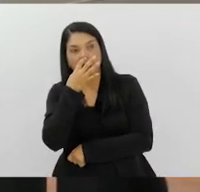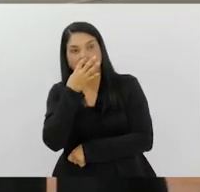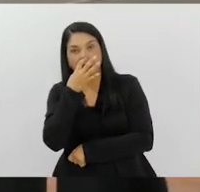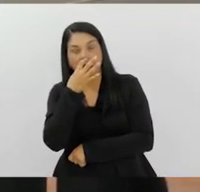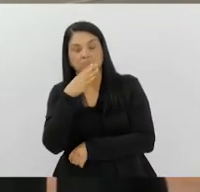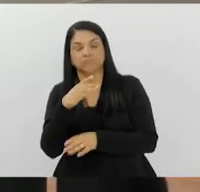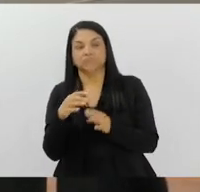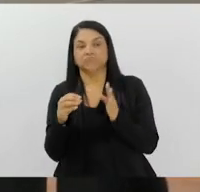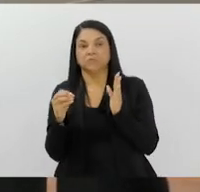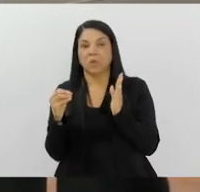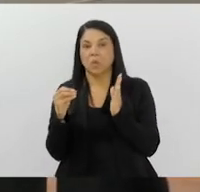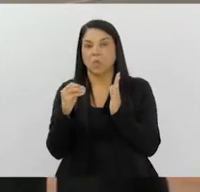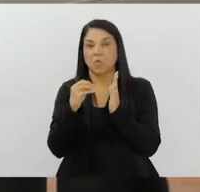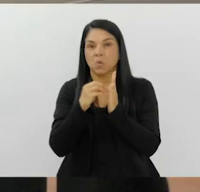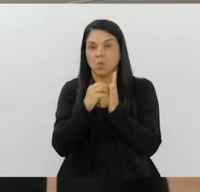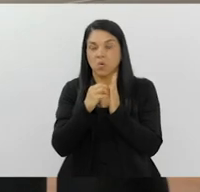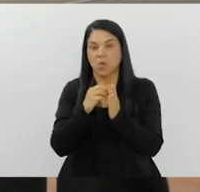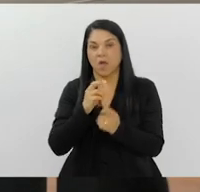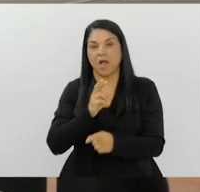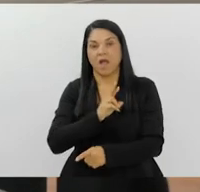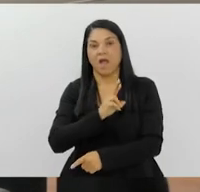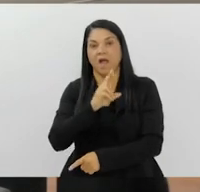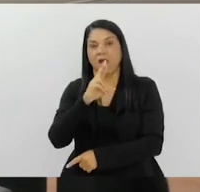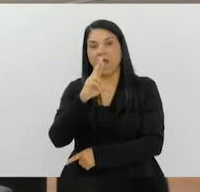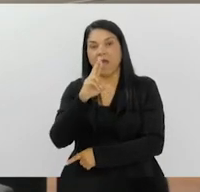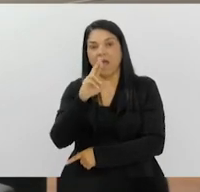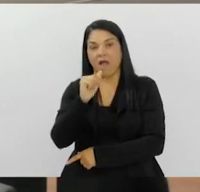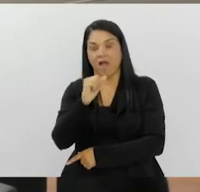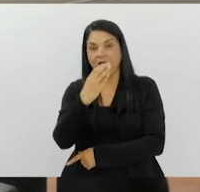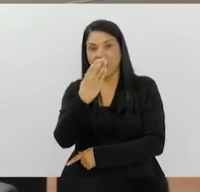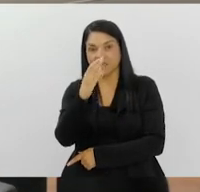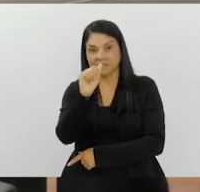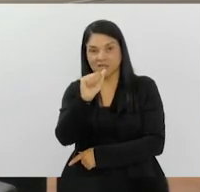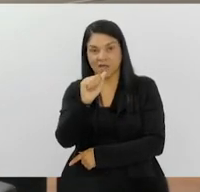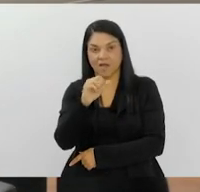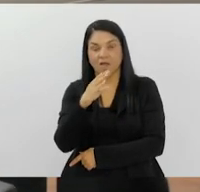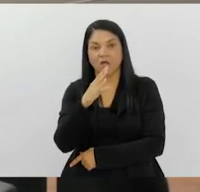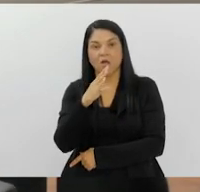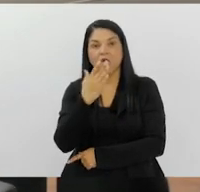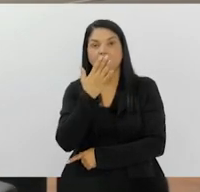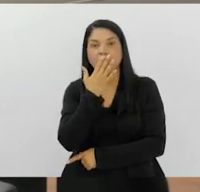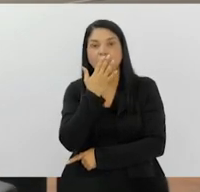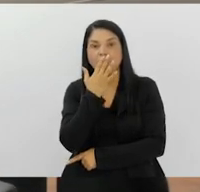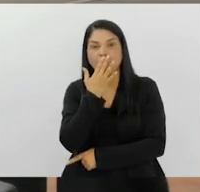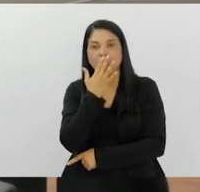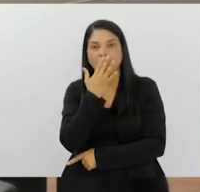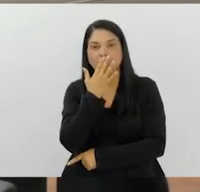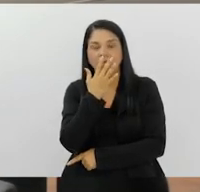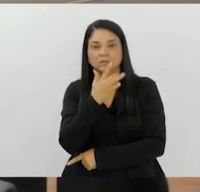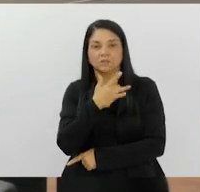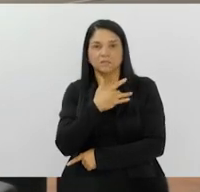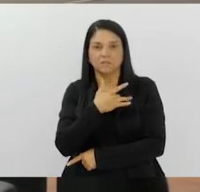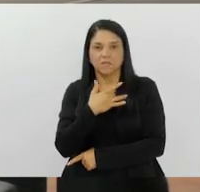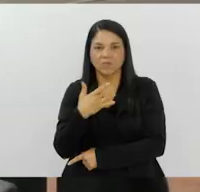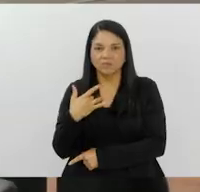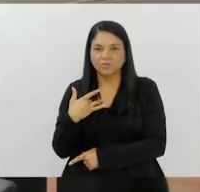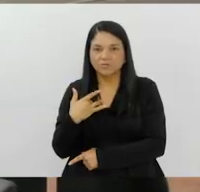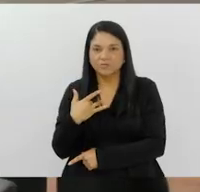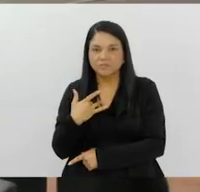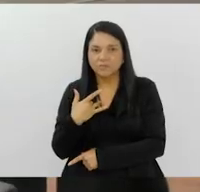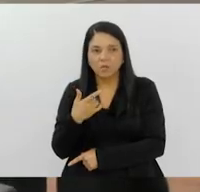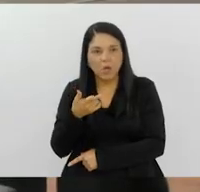a questão raça Cor na saúde não tinha não tinha nós conseguimos